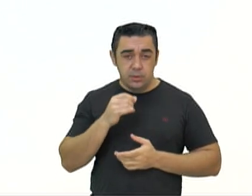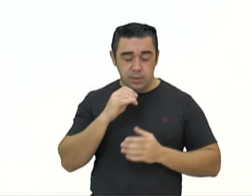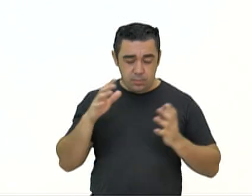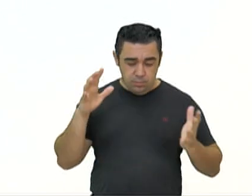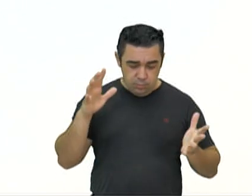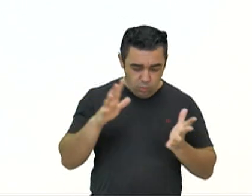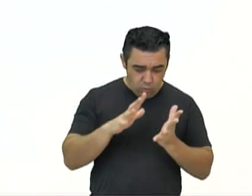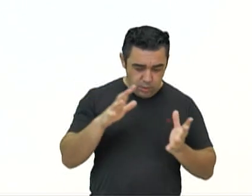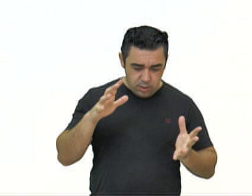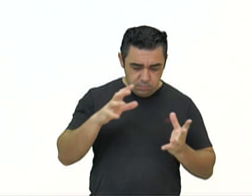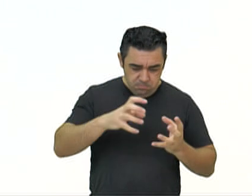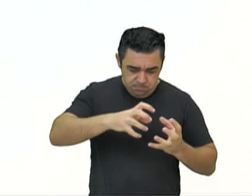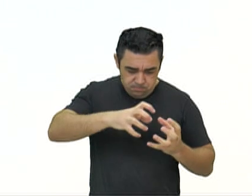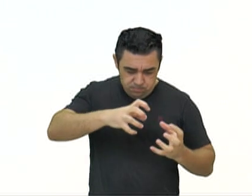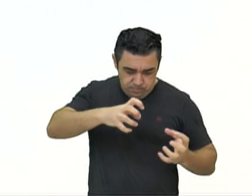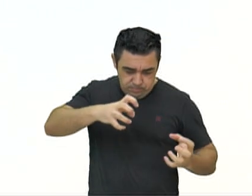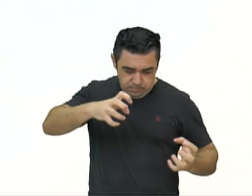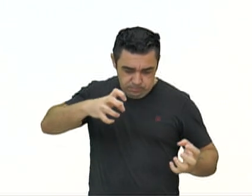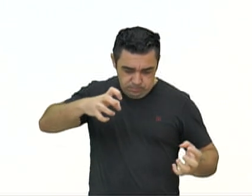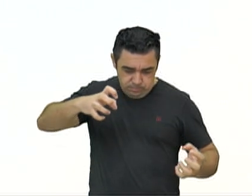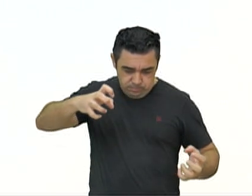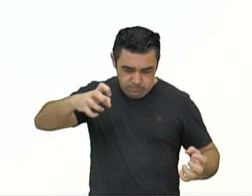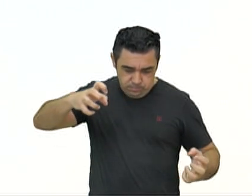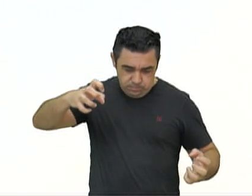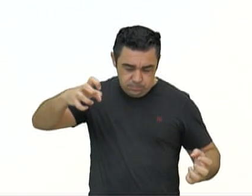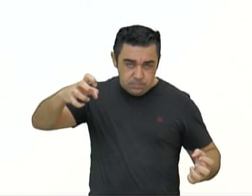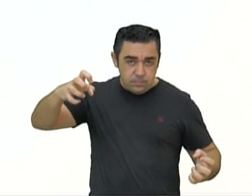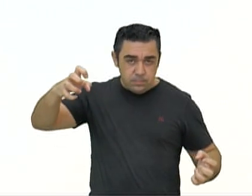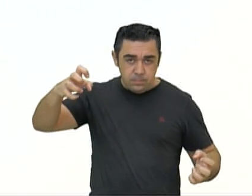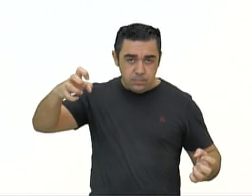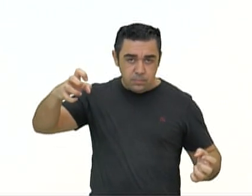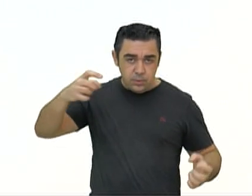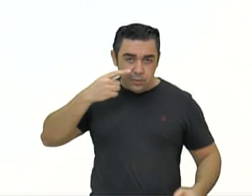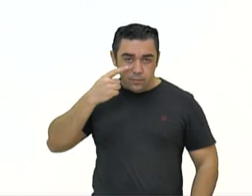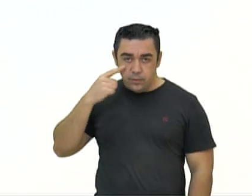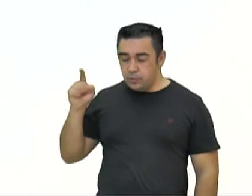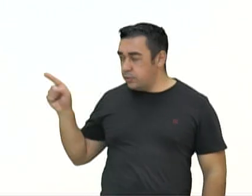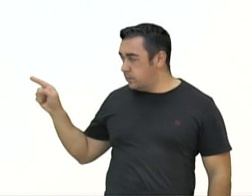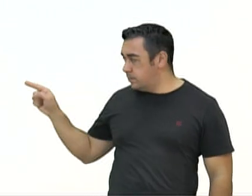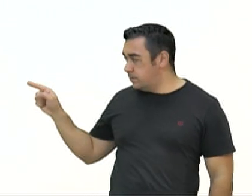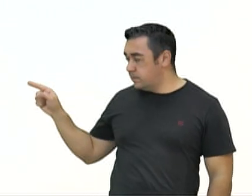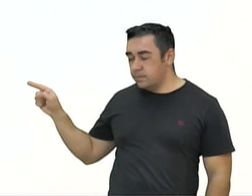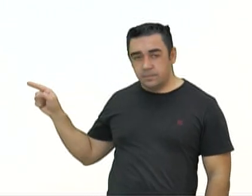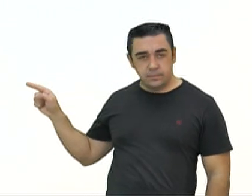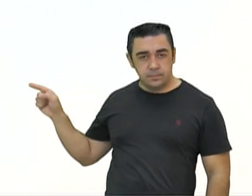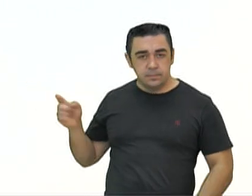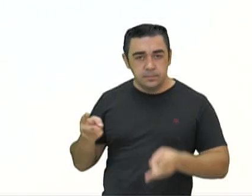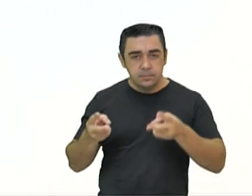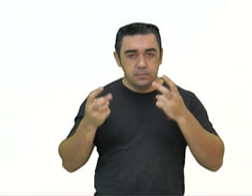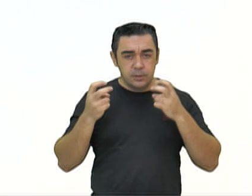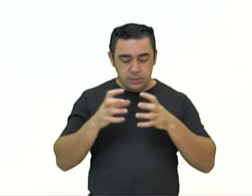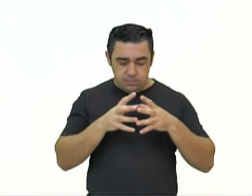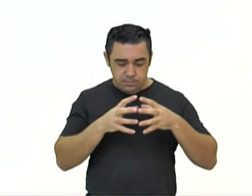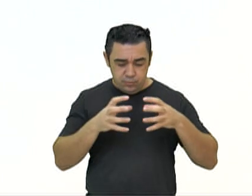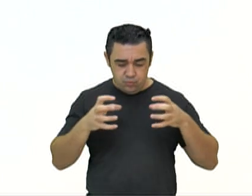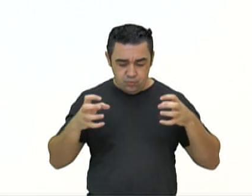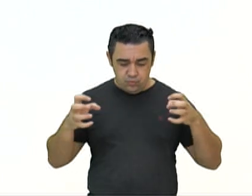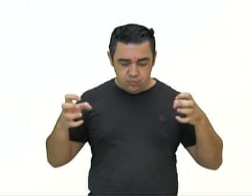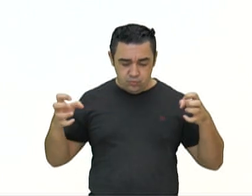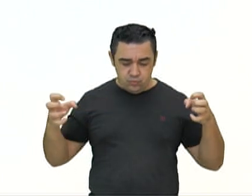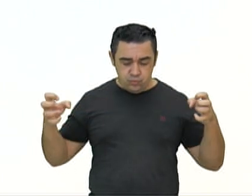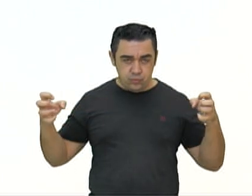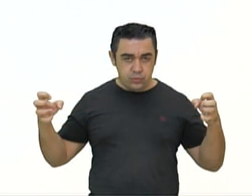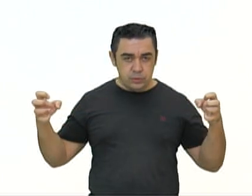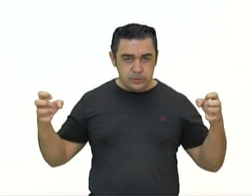puxada, por exemplo, aqui a pessoa está puxando a mola, percebam que a força elástica, a